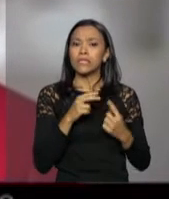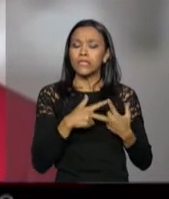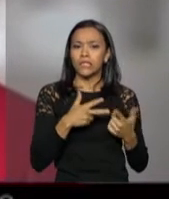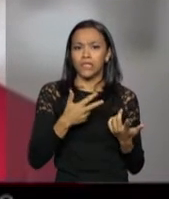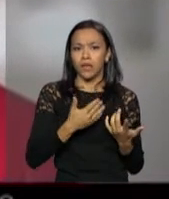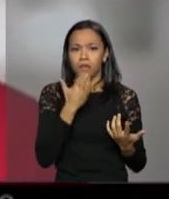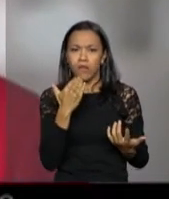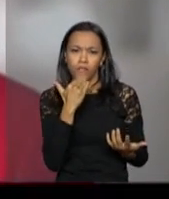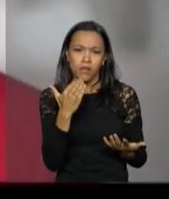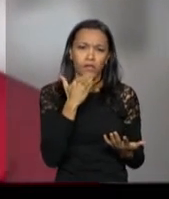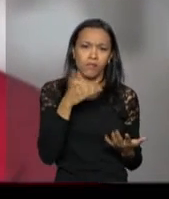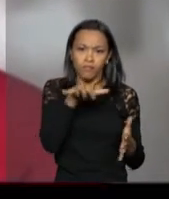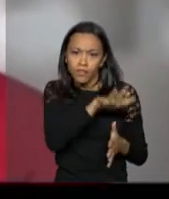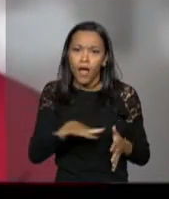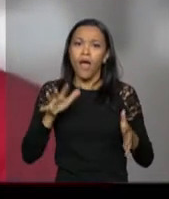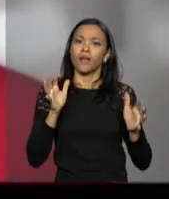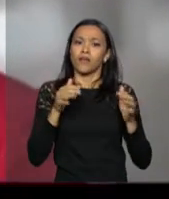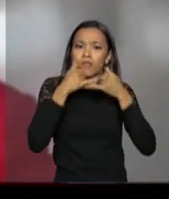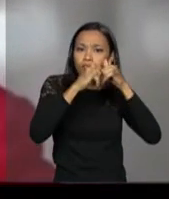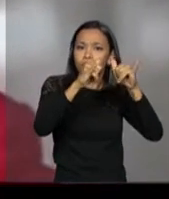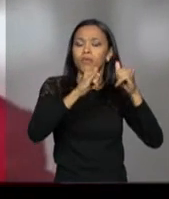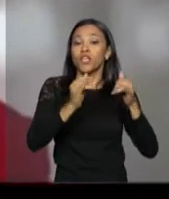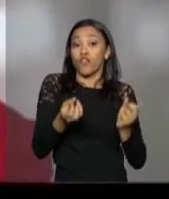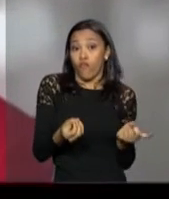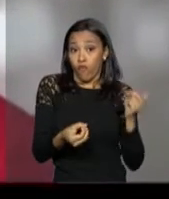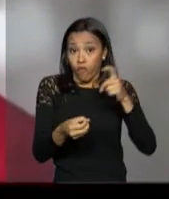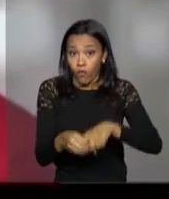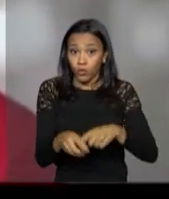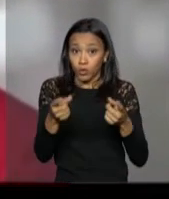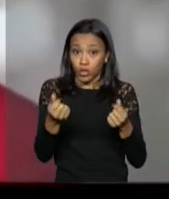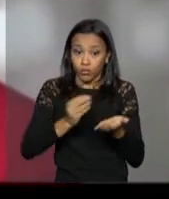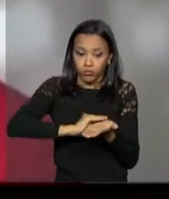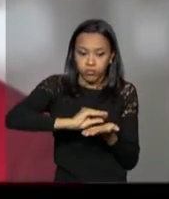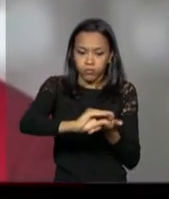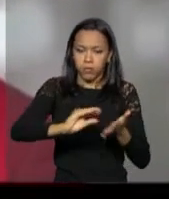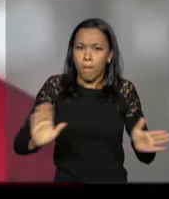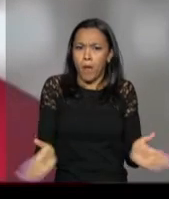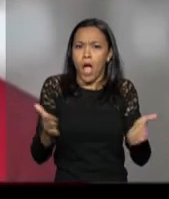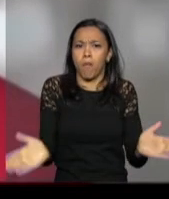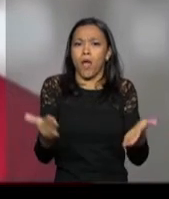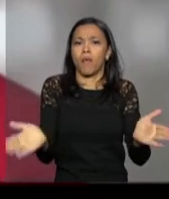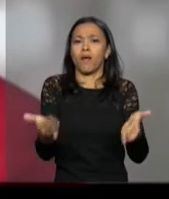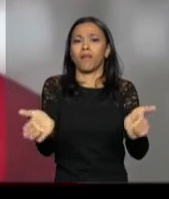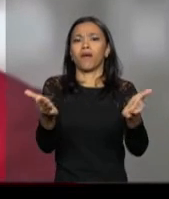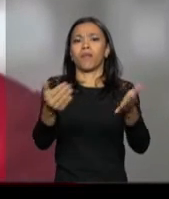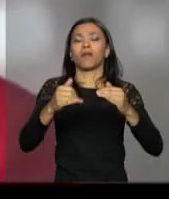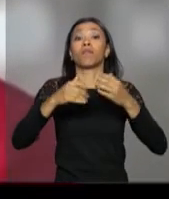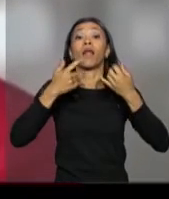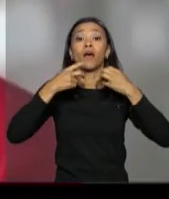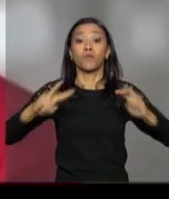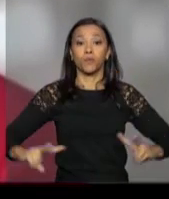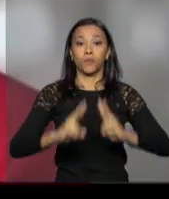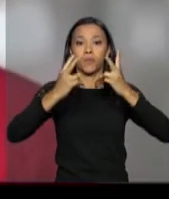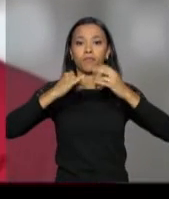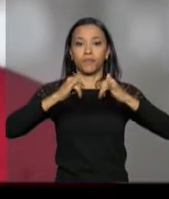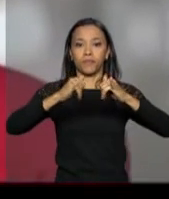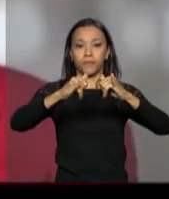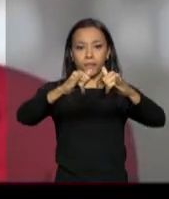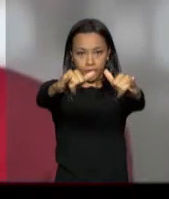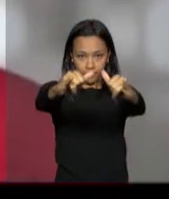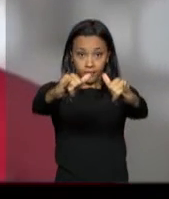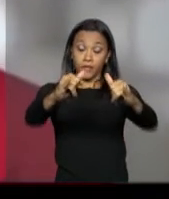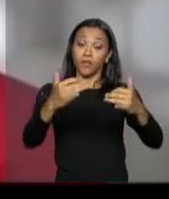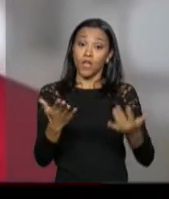no setor elétrico e voltou a investir fortemente na geração e na transmissão de energia.